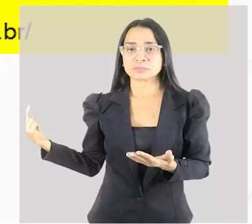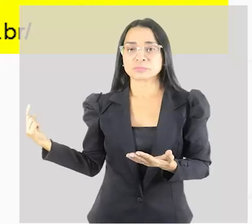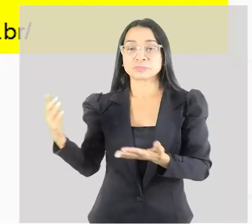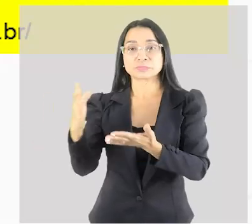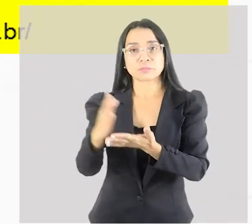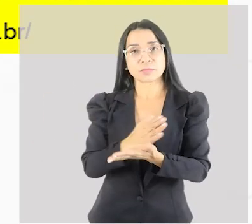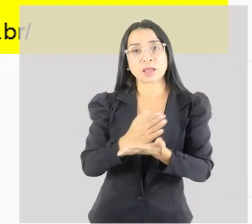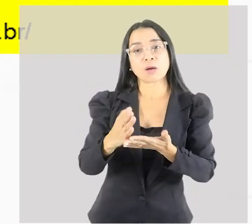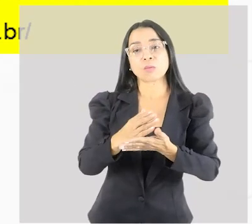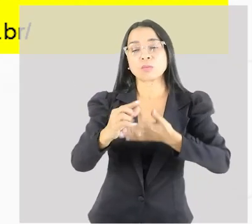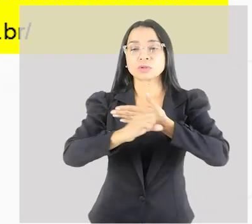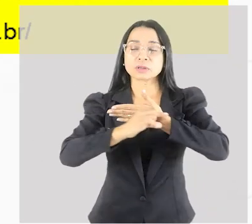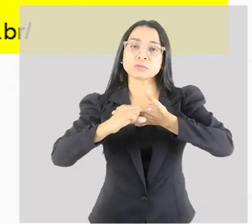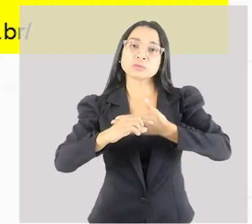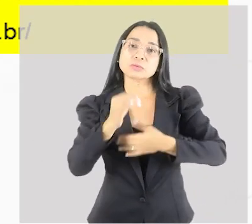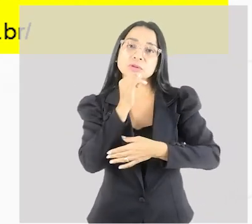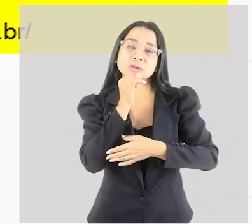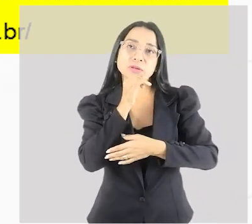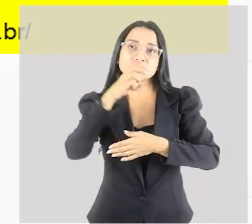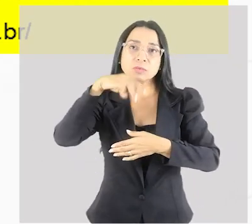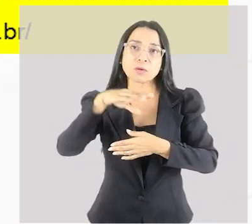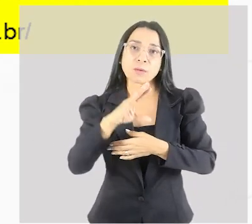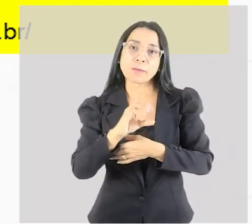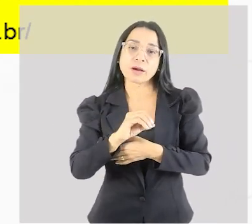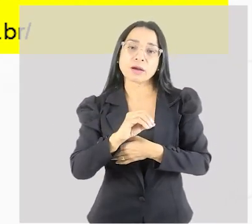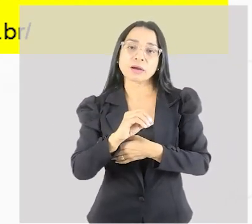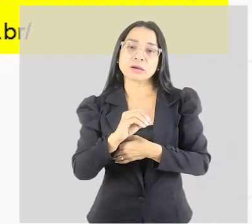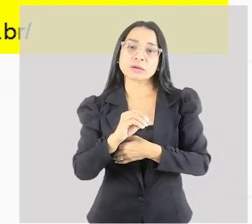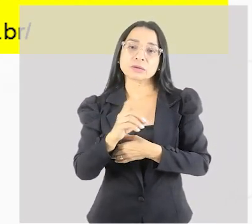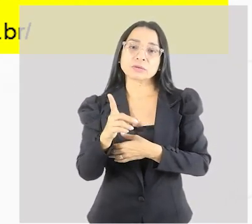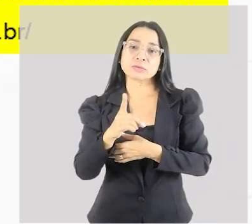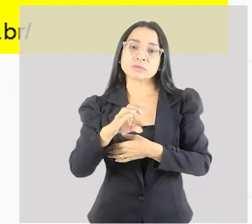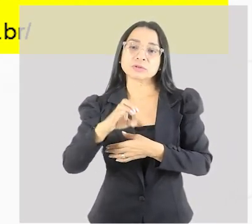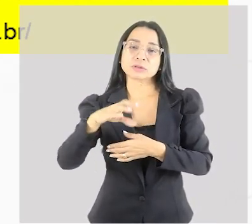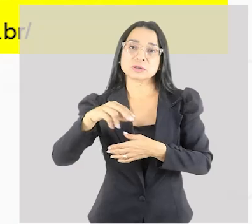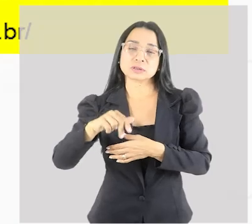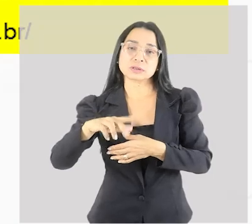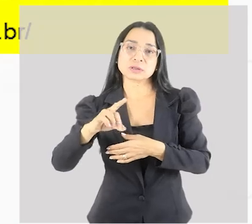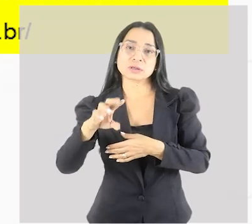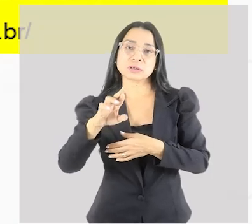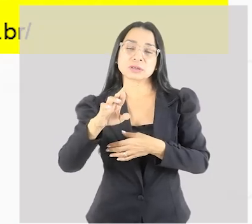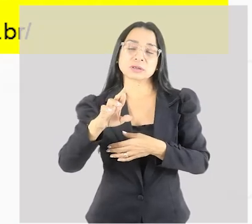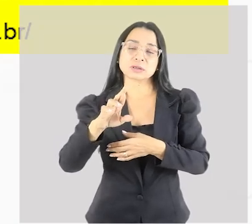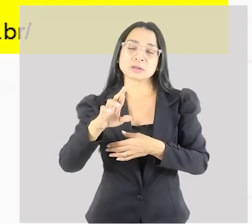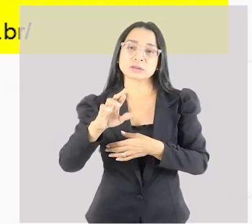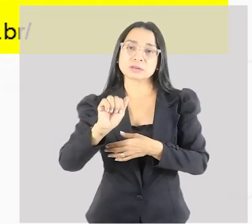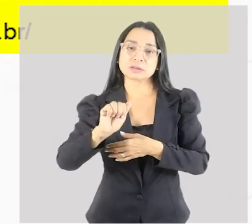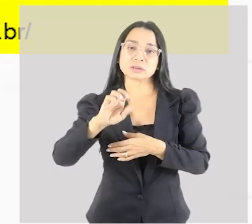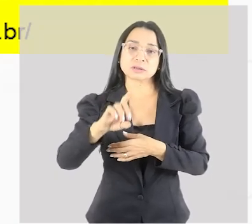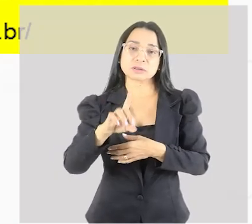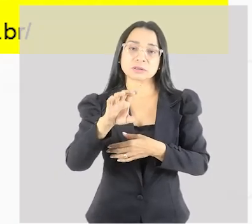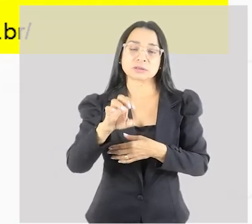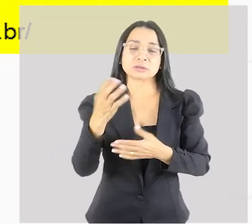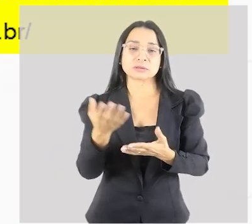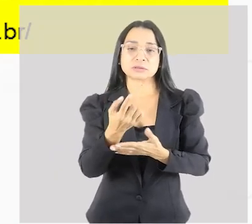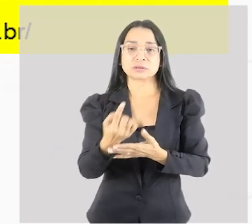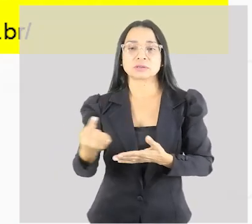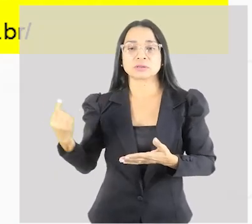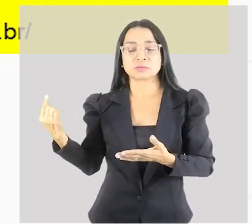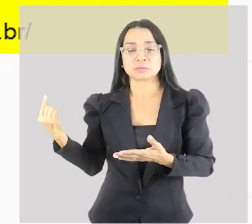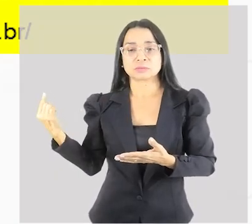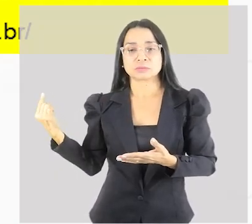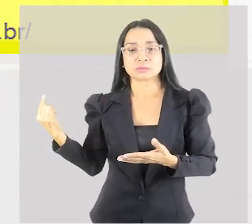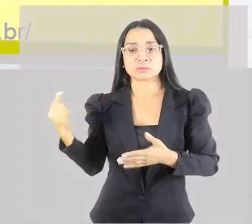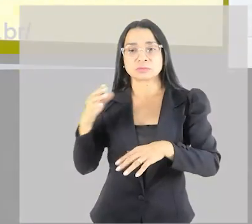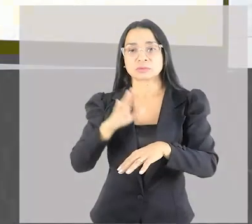alguns estudiosos, exemplo, Mário de Andrade, que fez esse estudo com o tambor de crioula, a dança do coco, e o bumbo meu